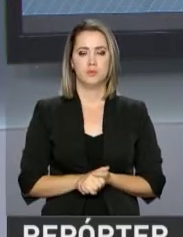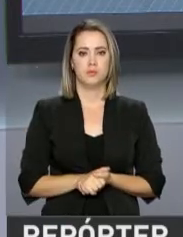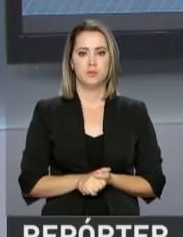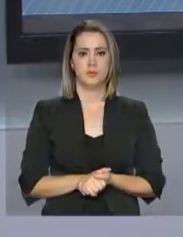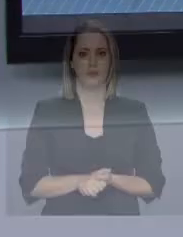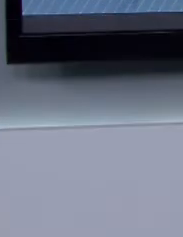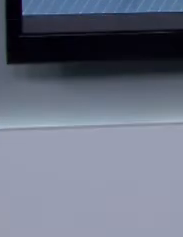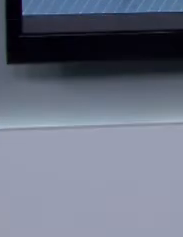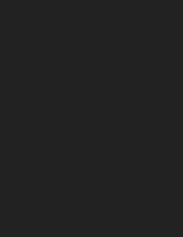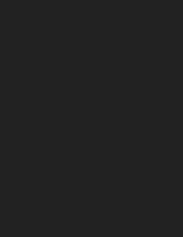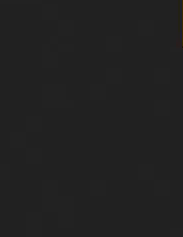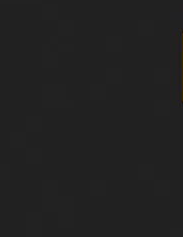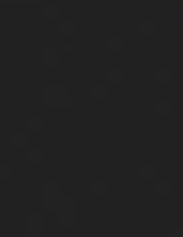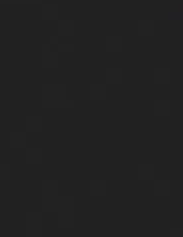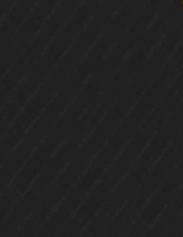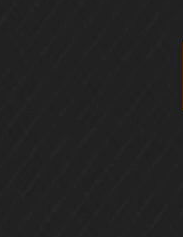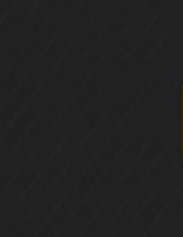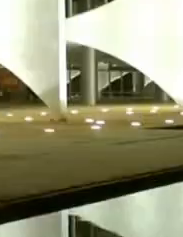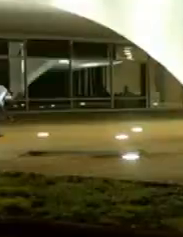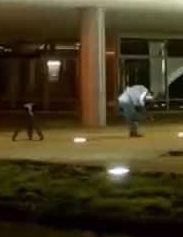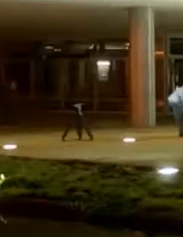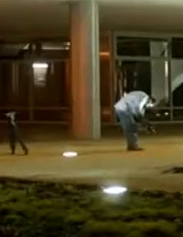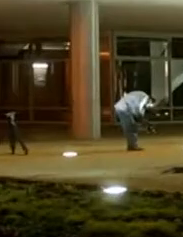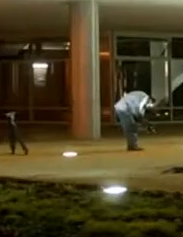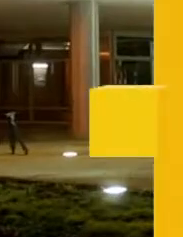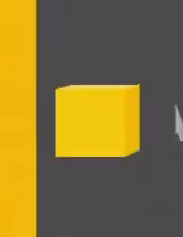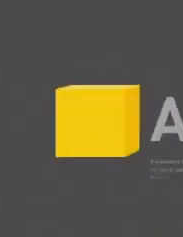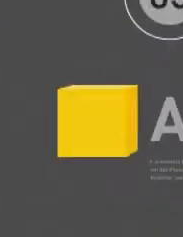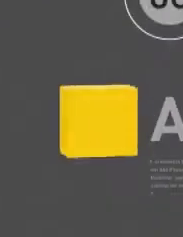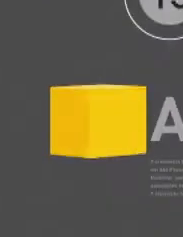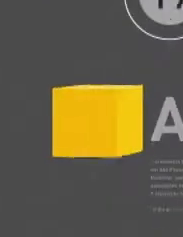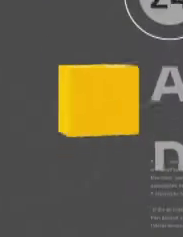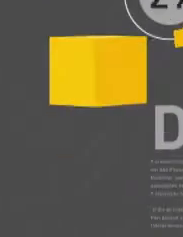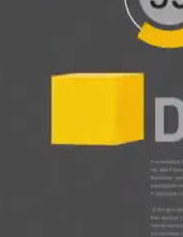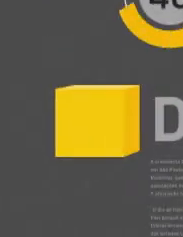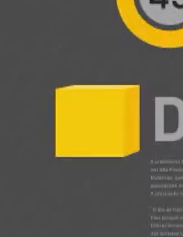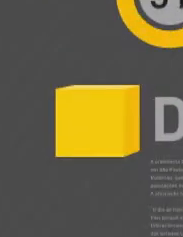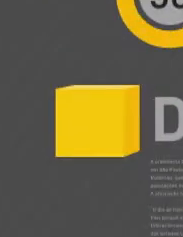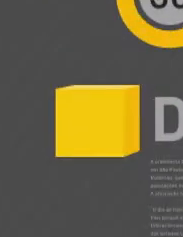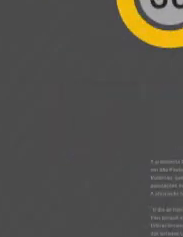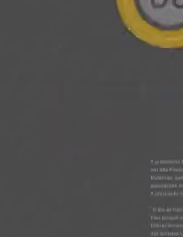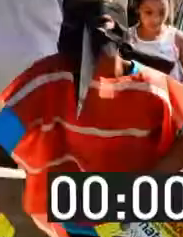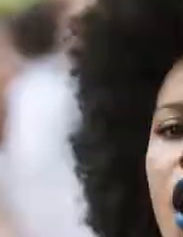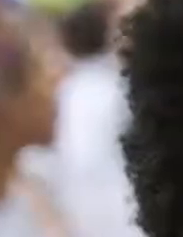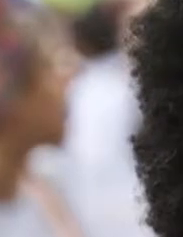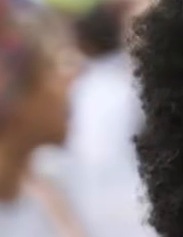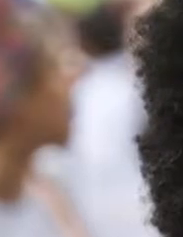Federal.